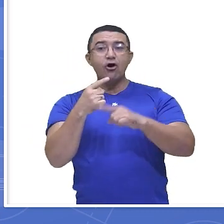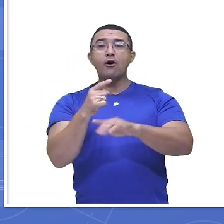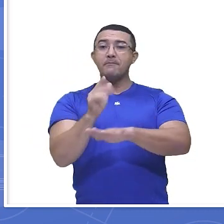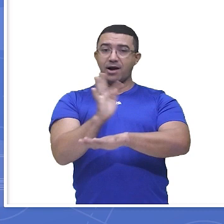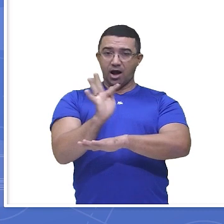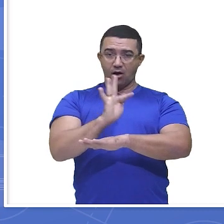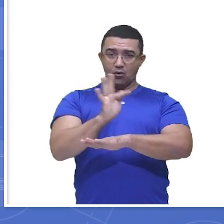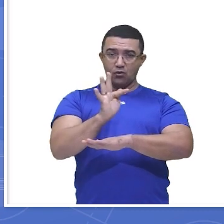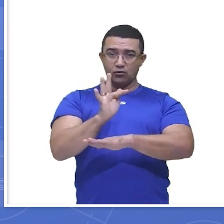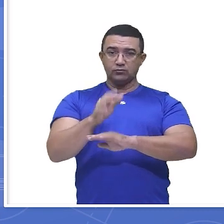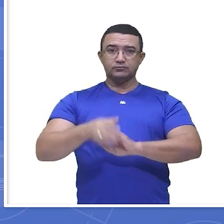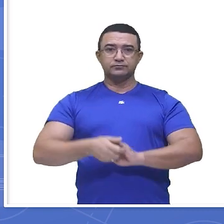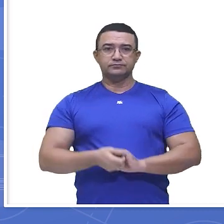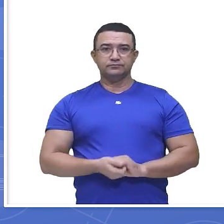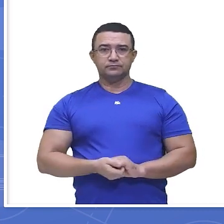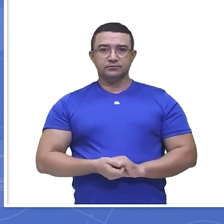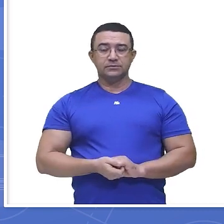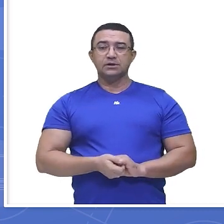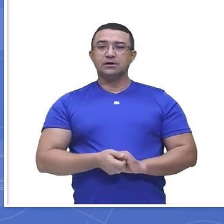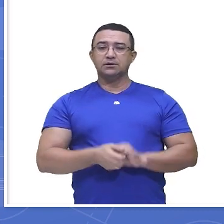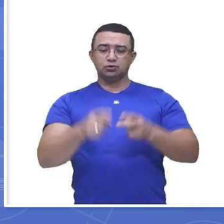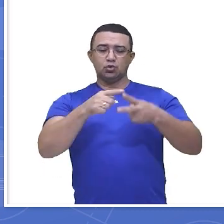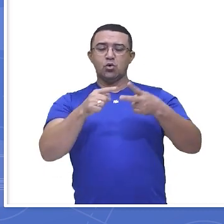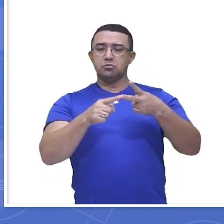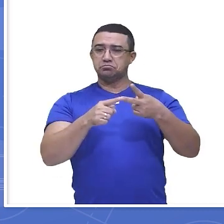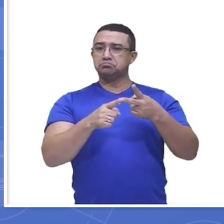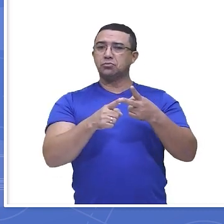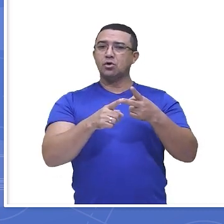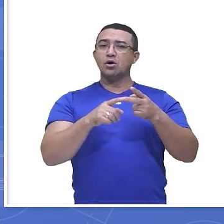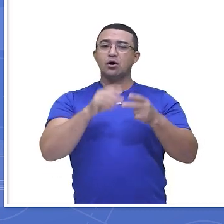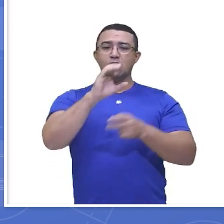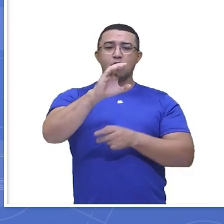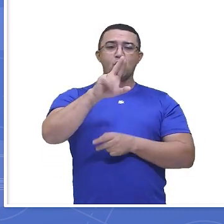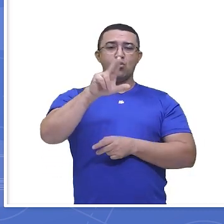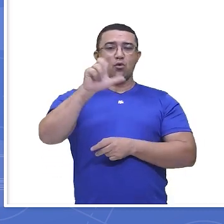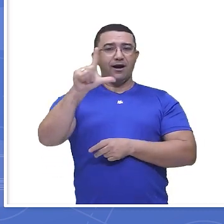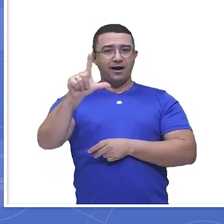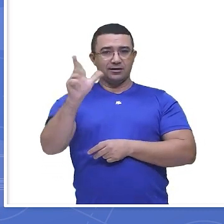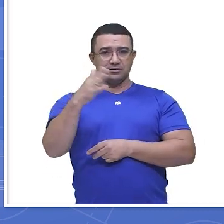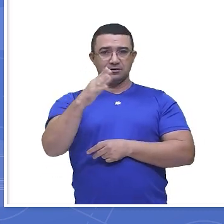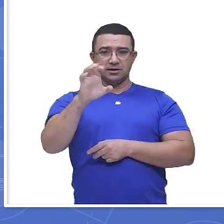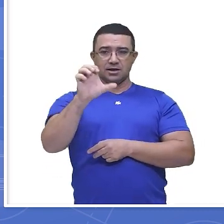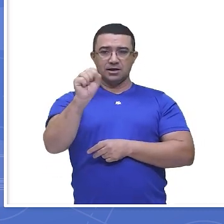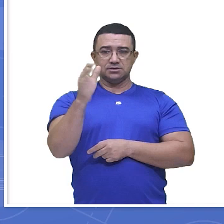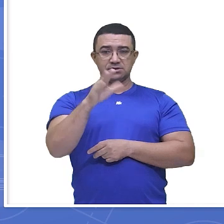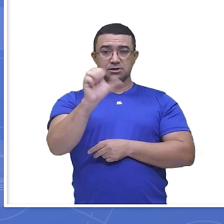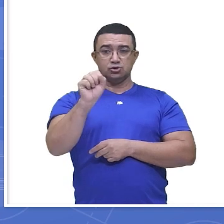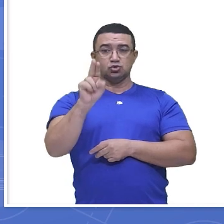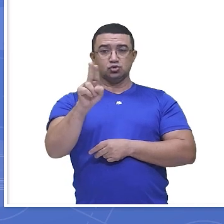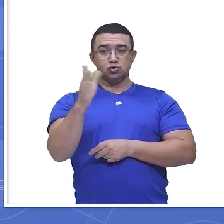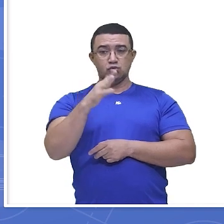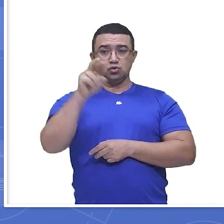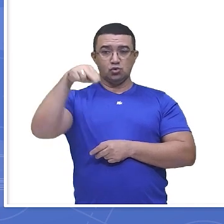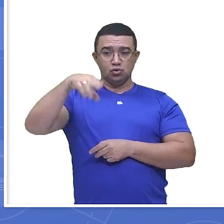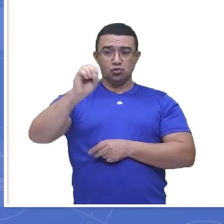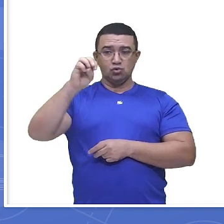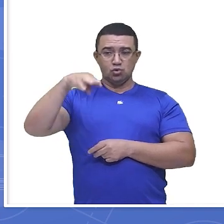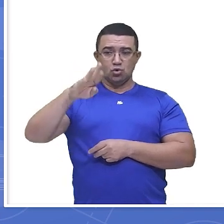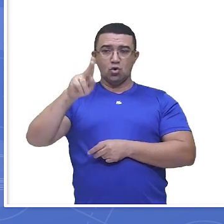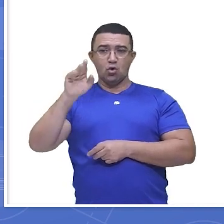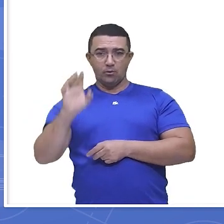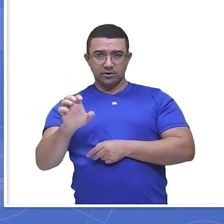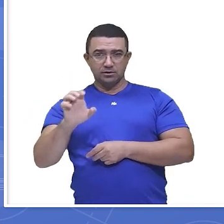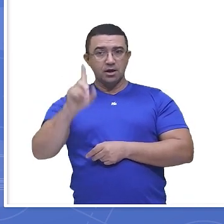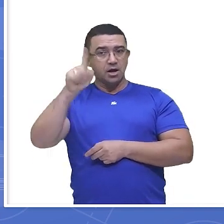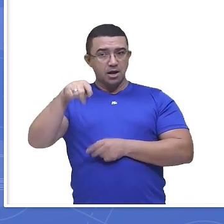outra forma? Tem. Eu expliquei que tinha duas possibilidades. Qual é seu nome? Ok? Isso daí para o discurso formal. Se for